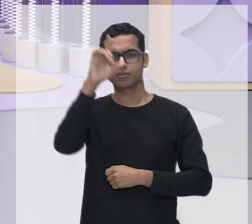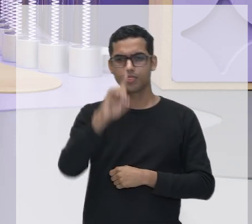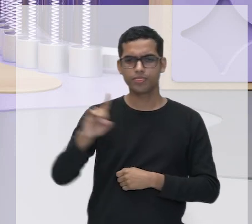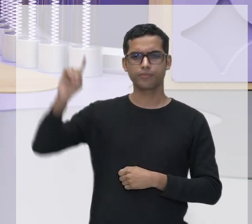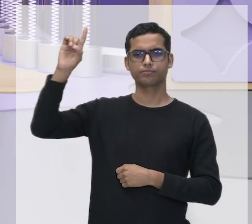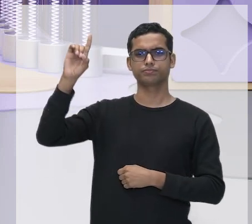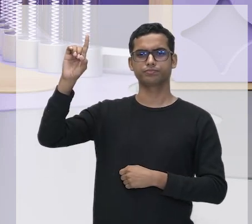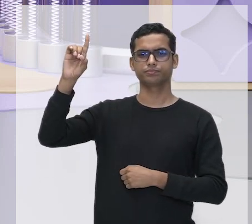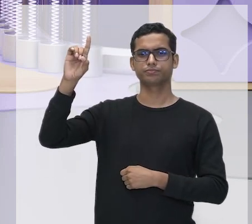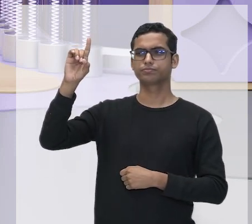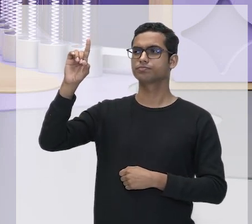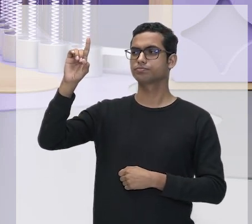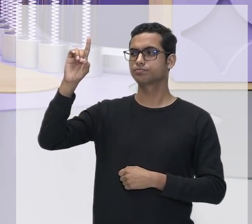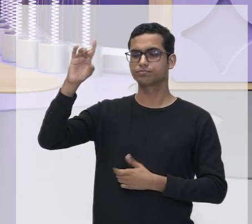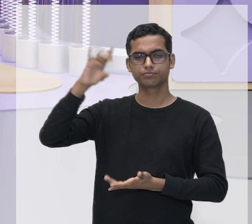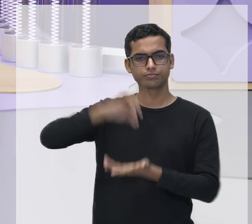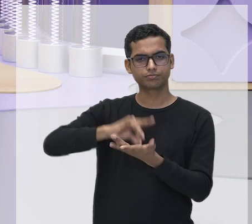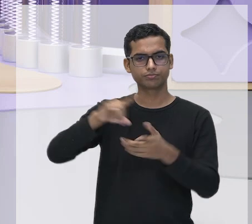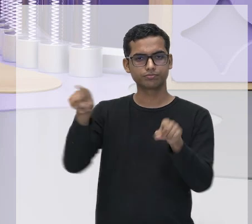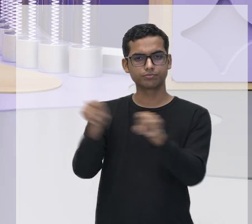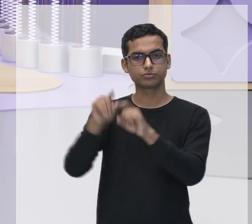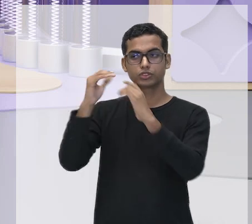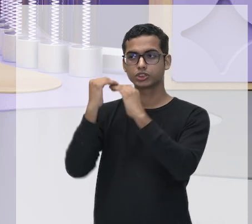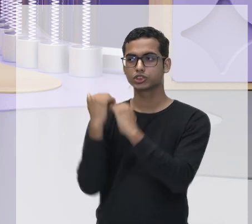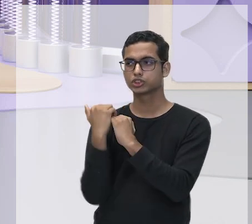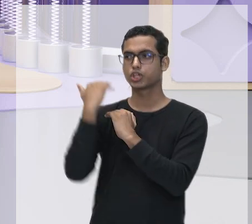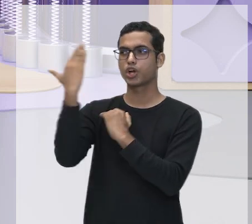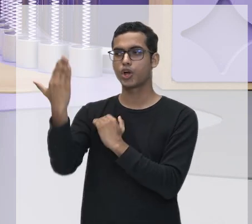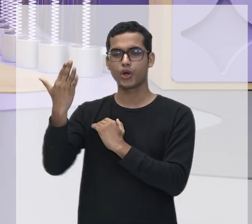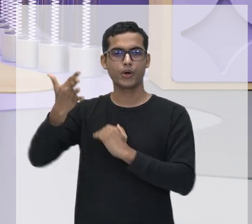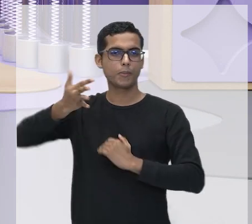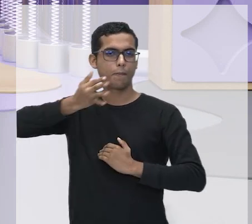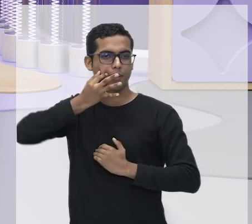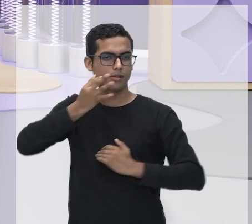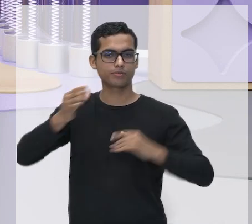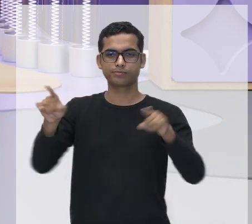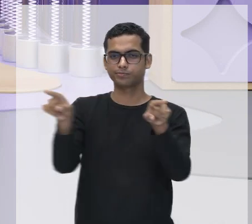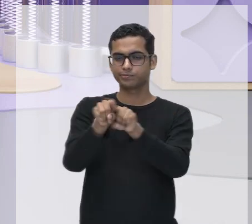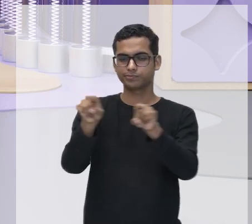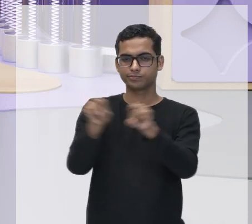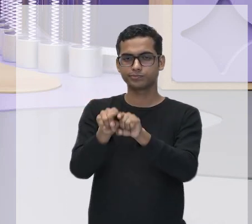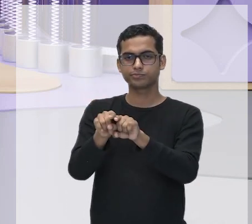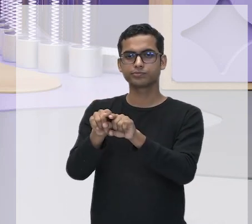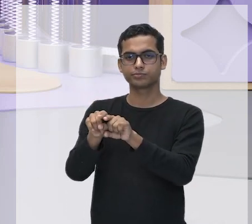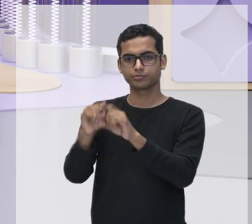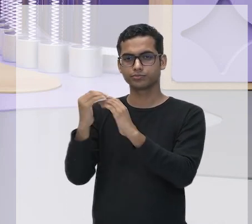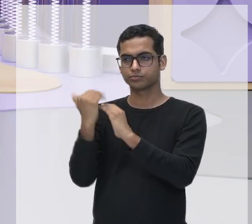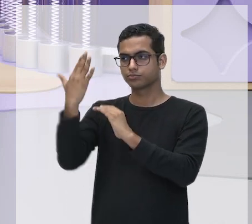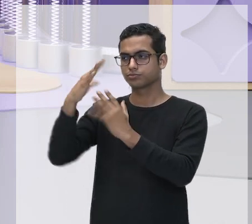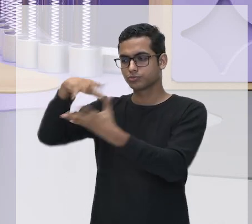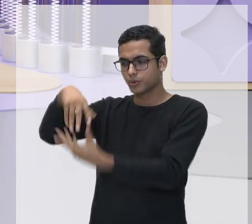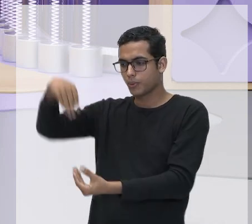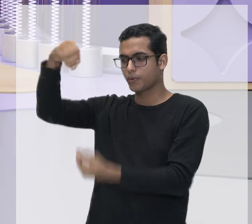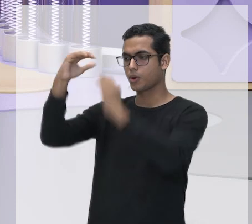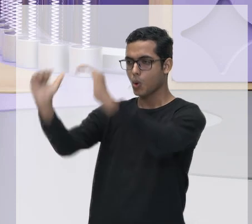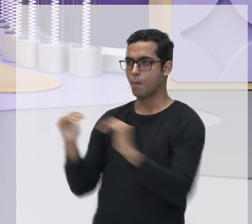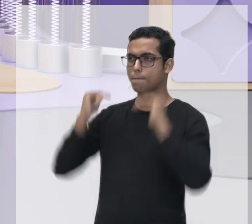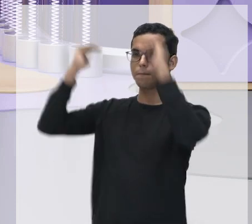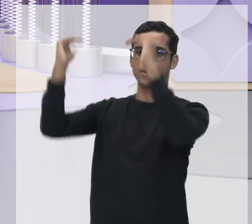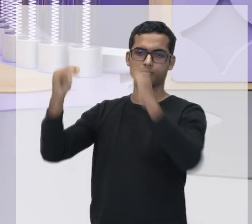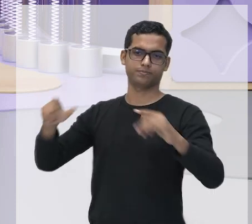é exterior, ele é ao mesmo tempo presente, mas ele também é exterior ao nosso mundo. Ele